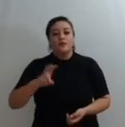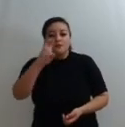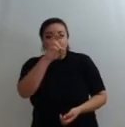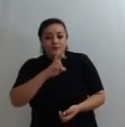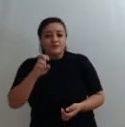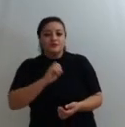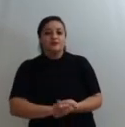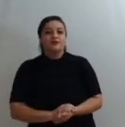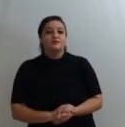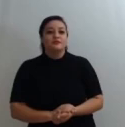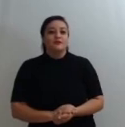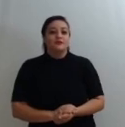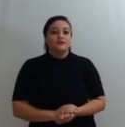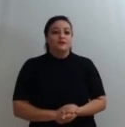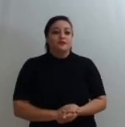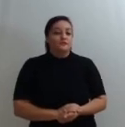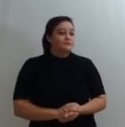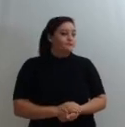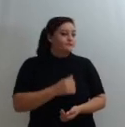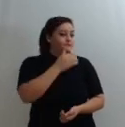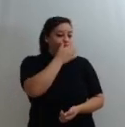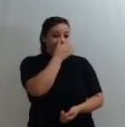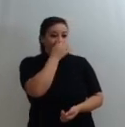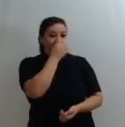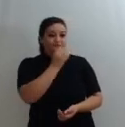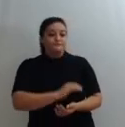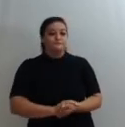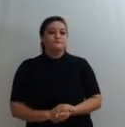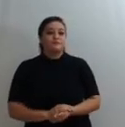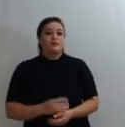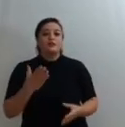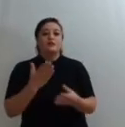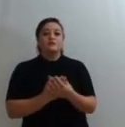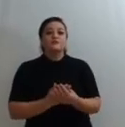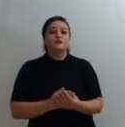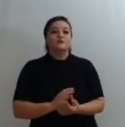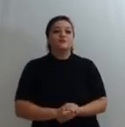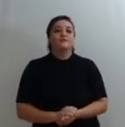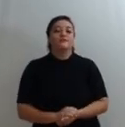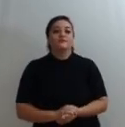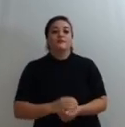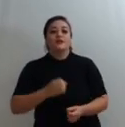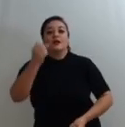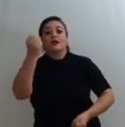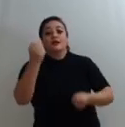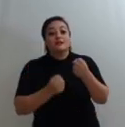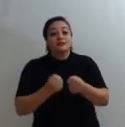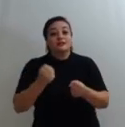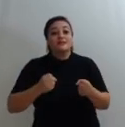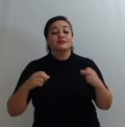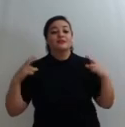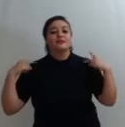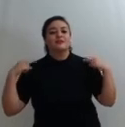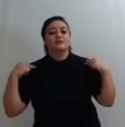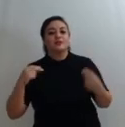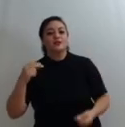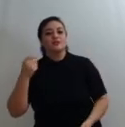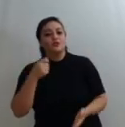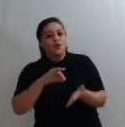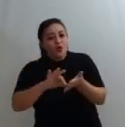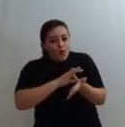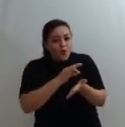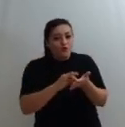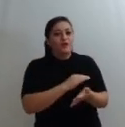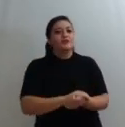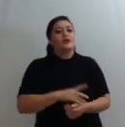feito, né, nesse caso de transportador contratado. Isso me preocupa muito. E sempre